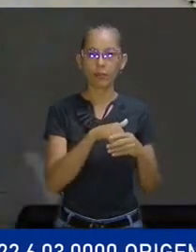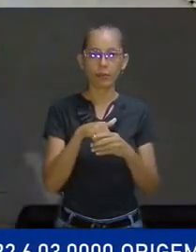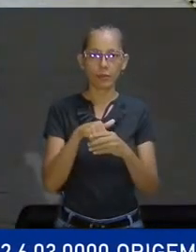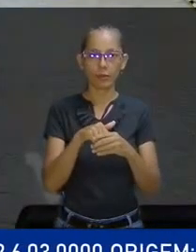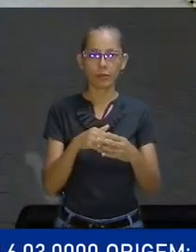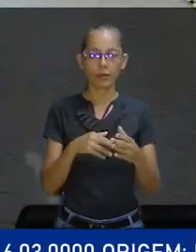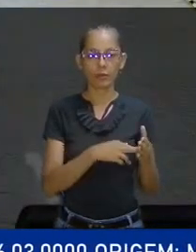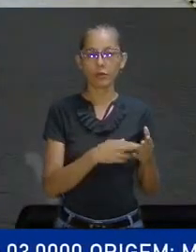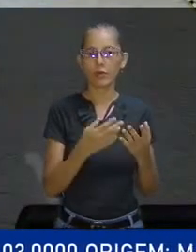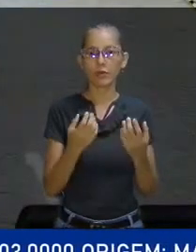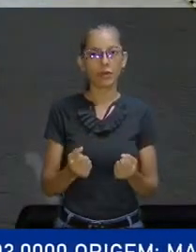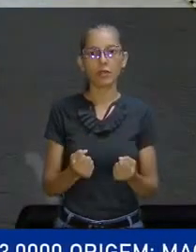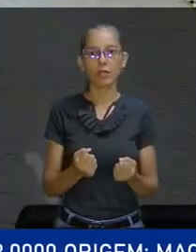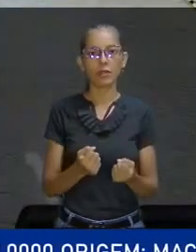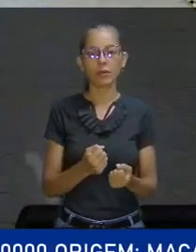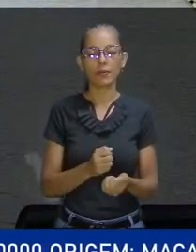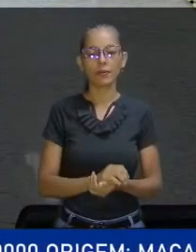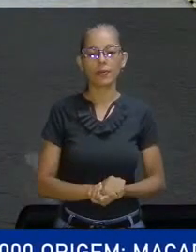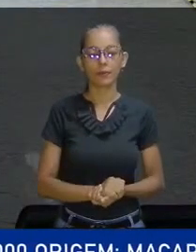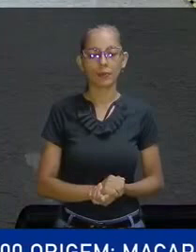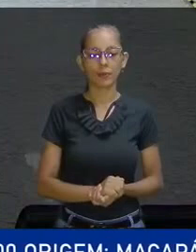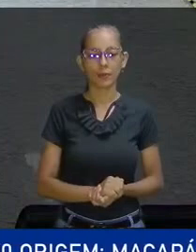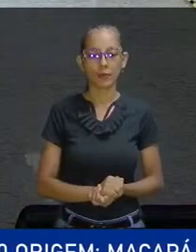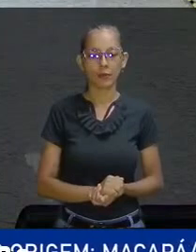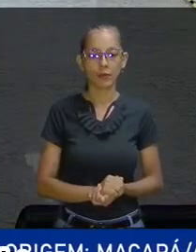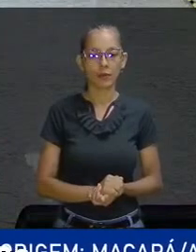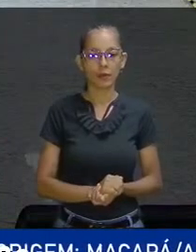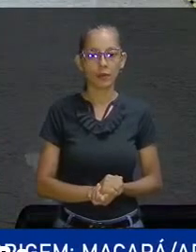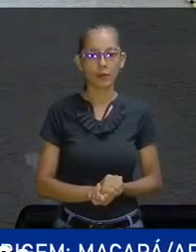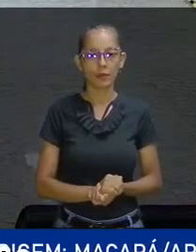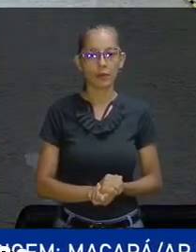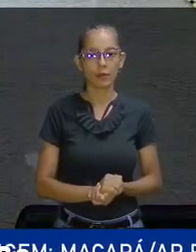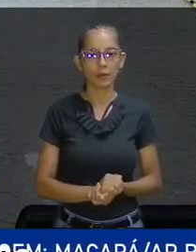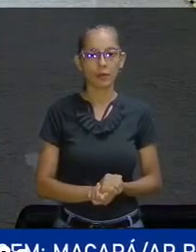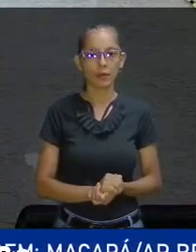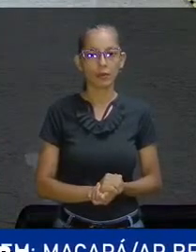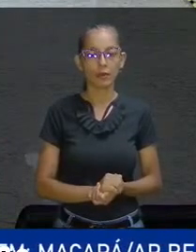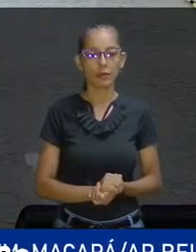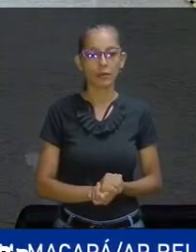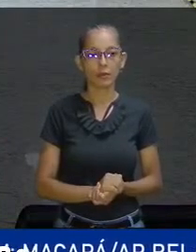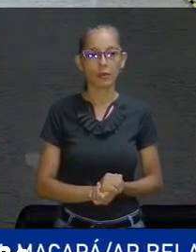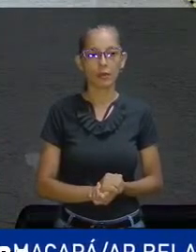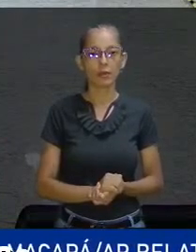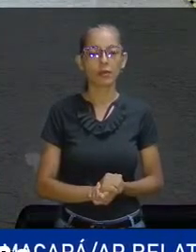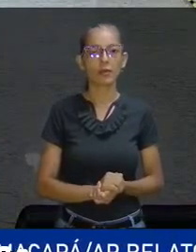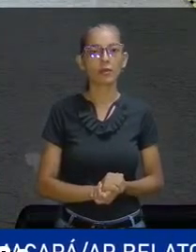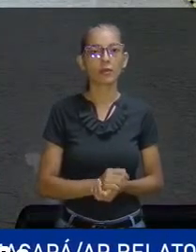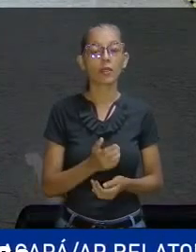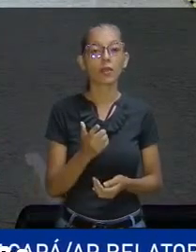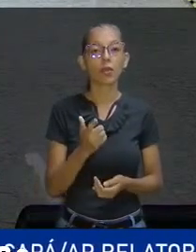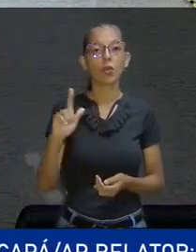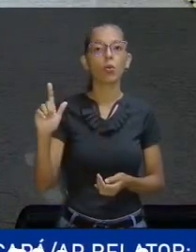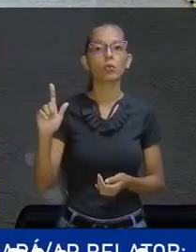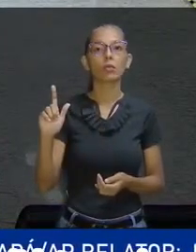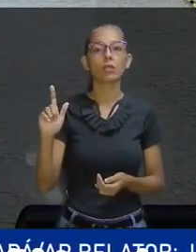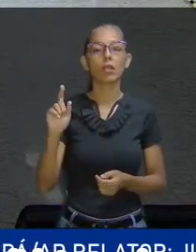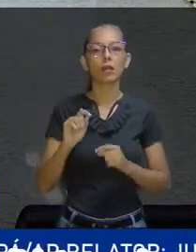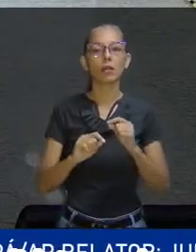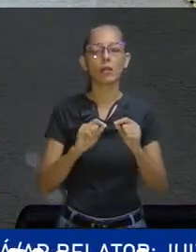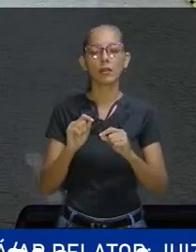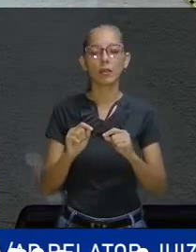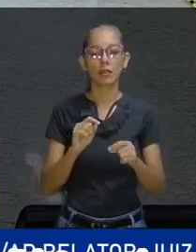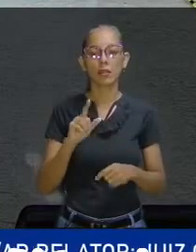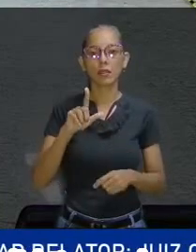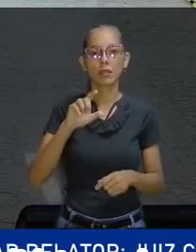rejeitada essa preliminar. Pois não, excelência, a outra é de legitimidade Imagem ampla do passiva, que eu plenário. estou Com a citando de palavra, o ofício, desembargador porque Carlos por